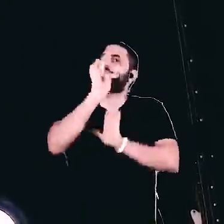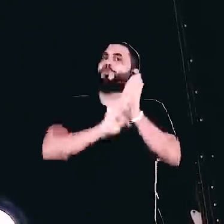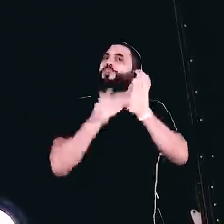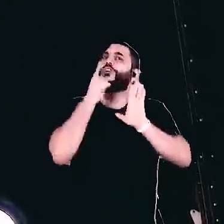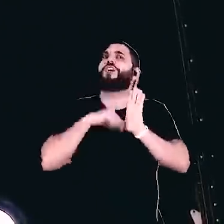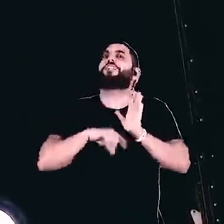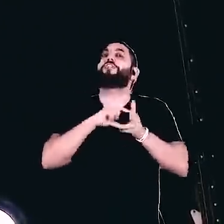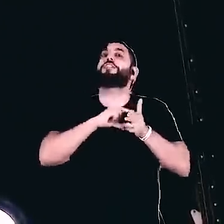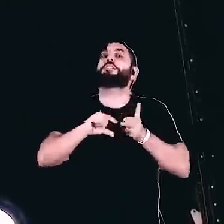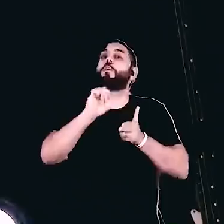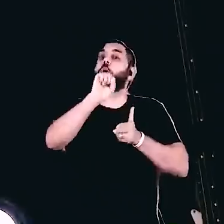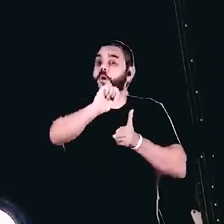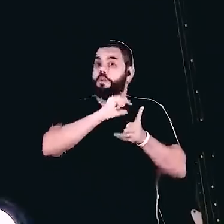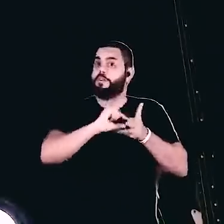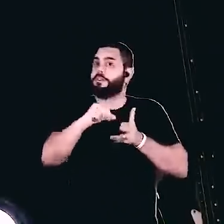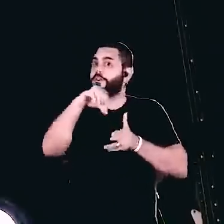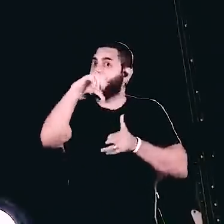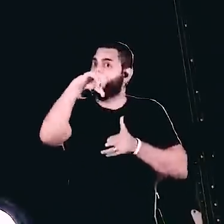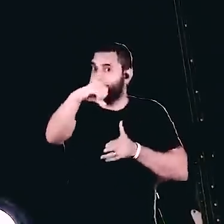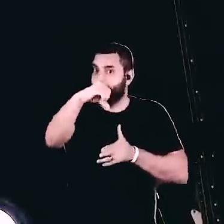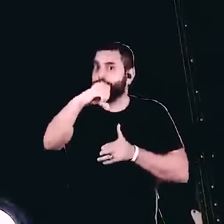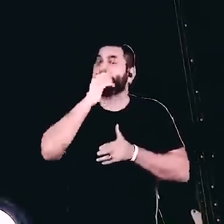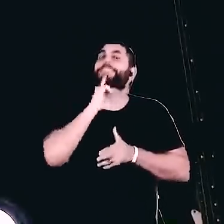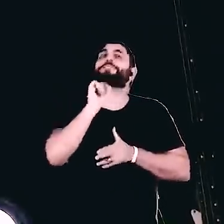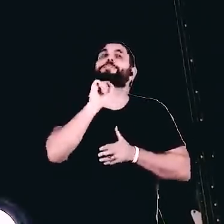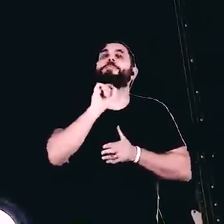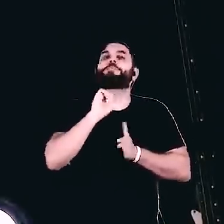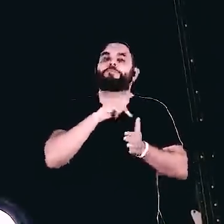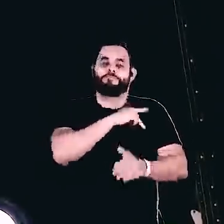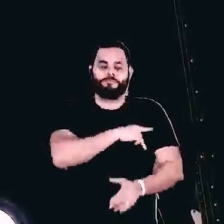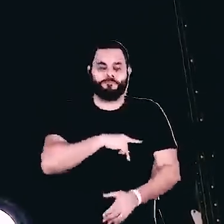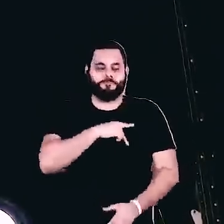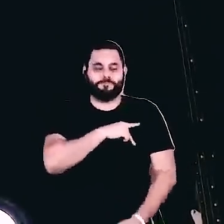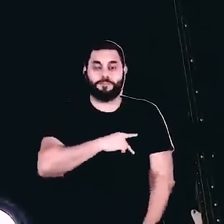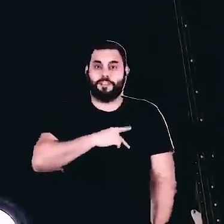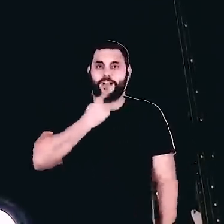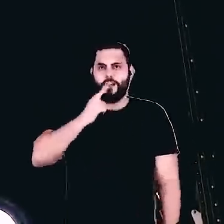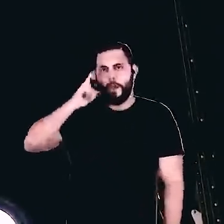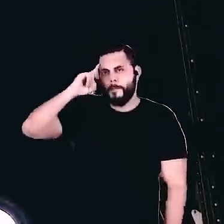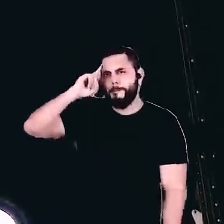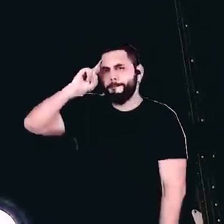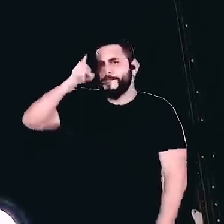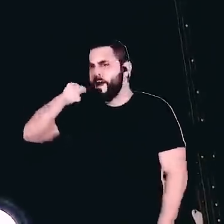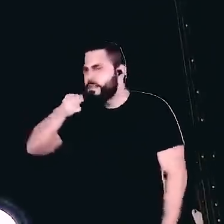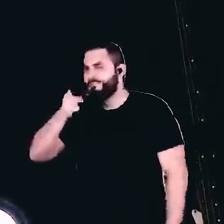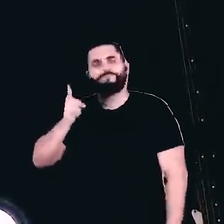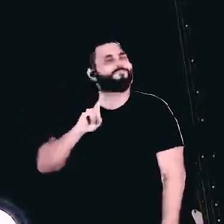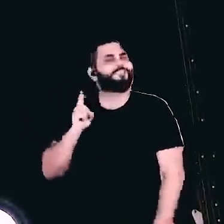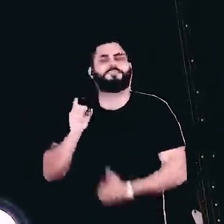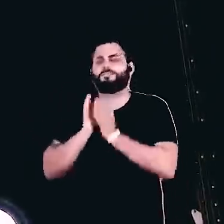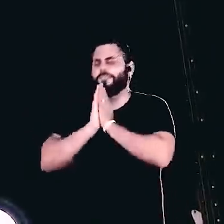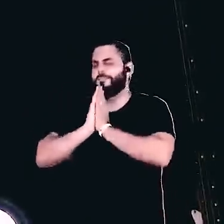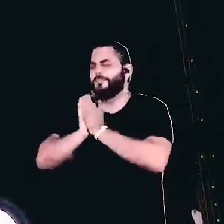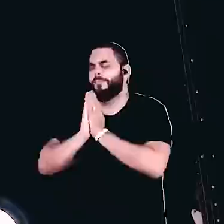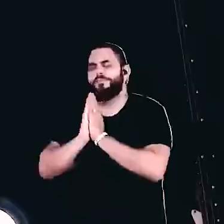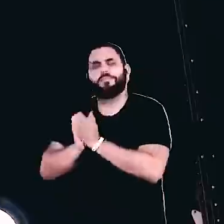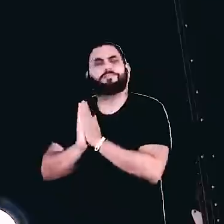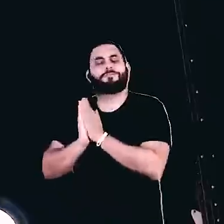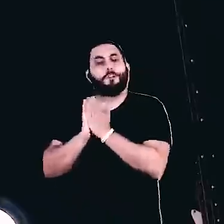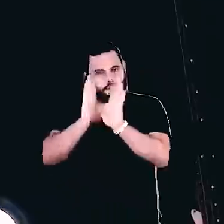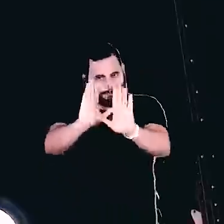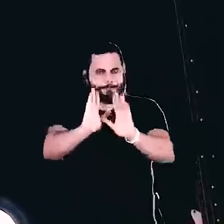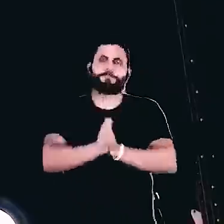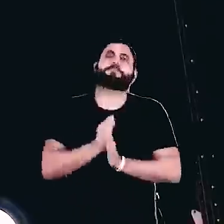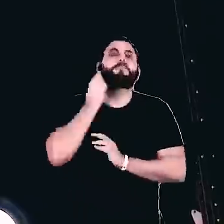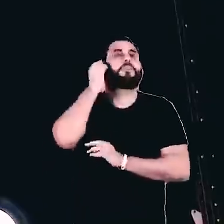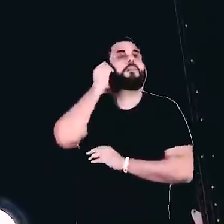no versículo 8 e 9, que Paulo, ao invés de mandar, ele prefere apelar. Por quê? Vamos falar